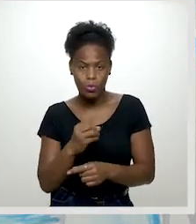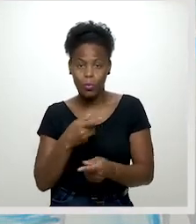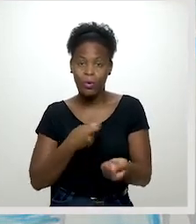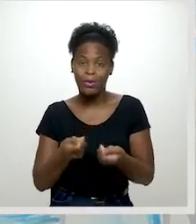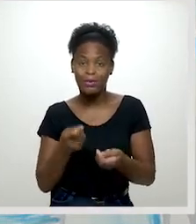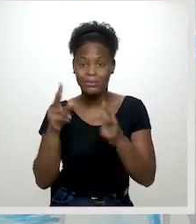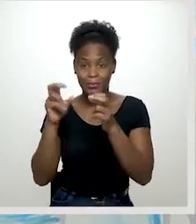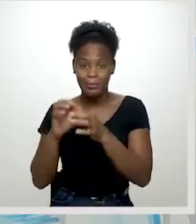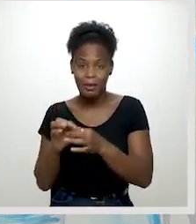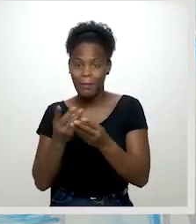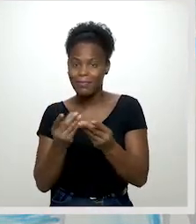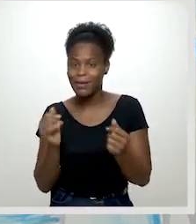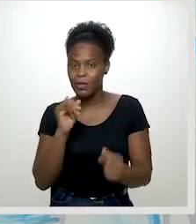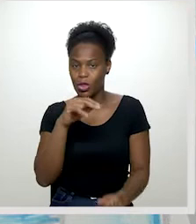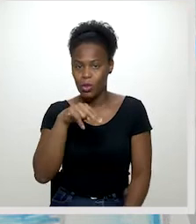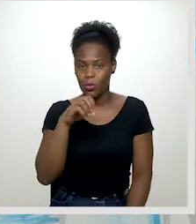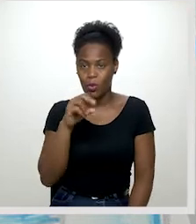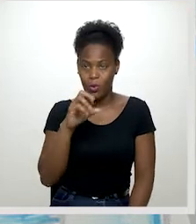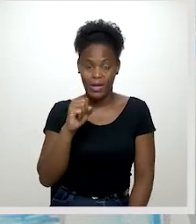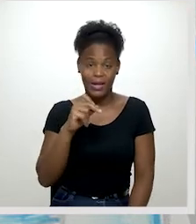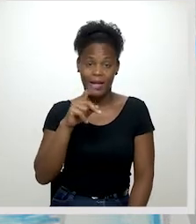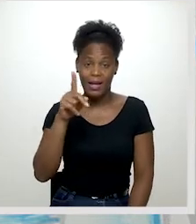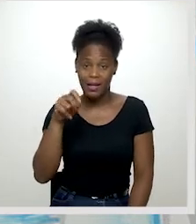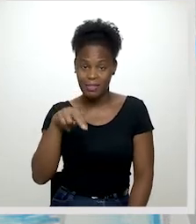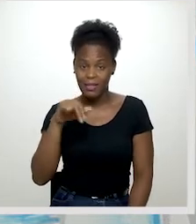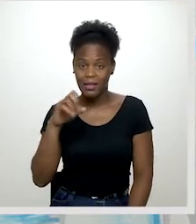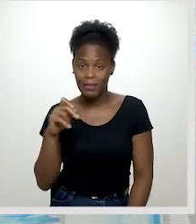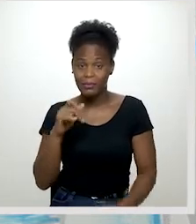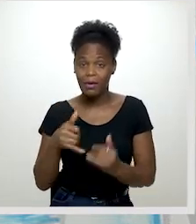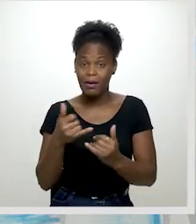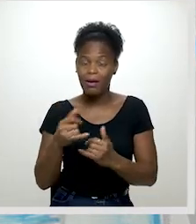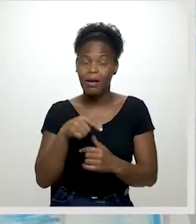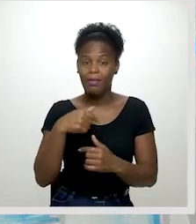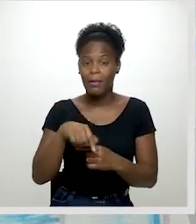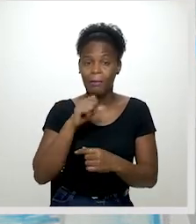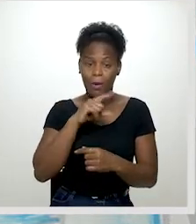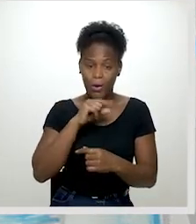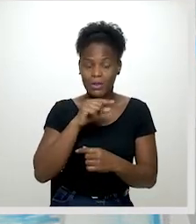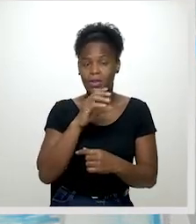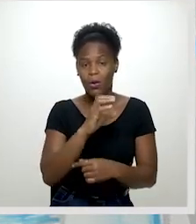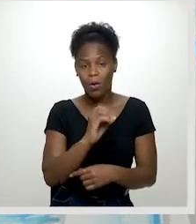inorgânica. Daí é que se partiu o que é a hipótese de Oparin e Haldane.